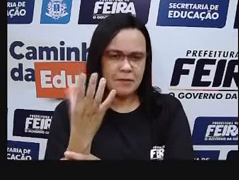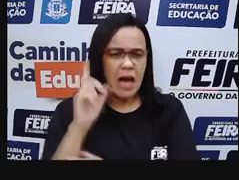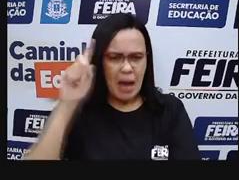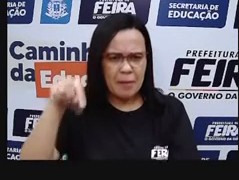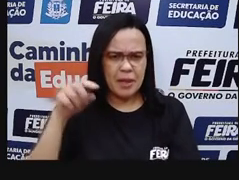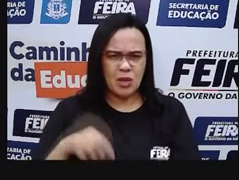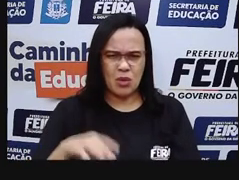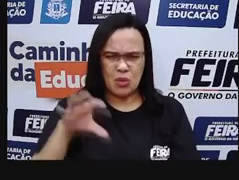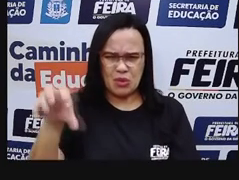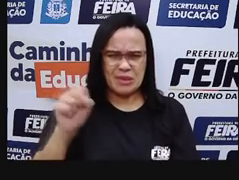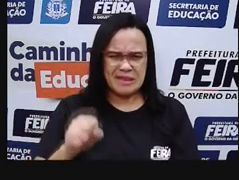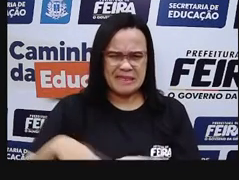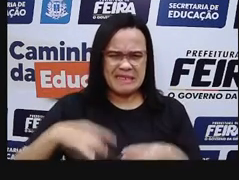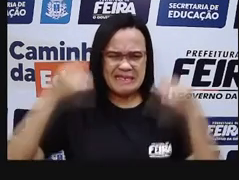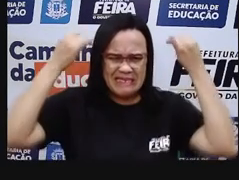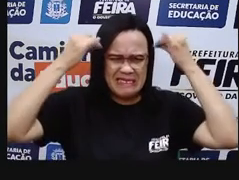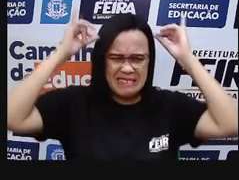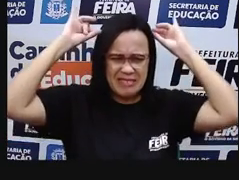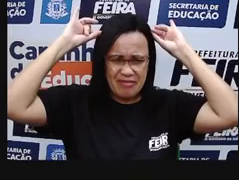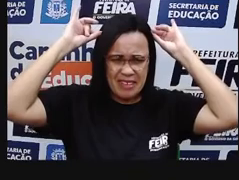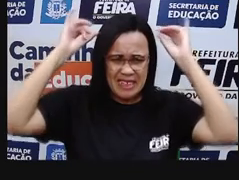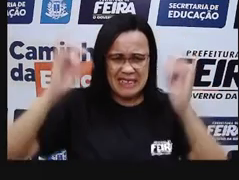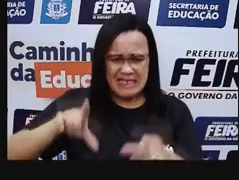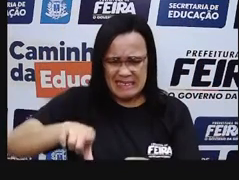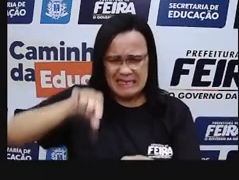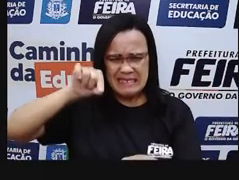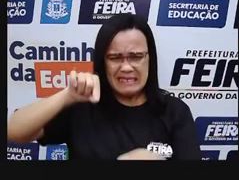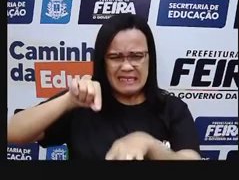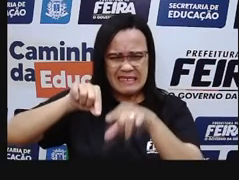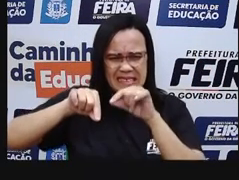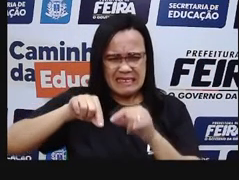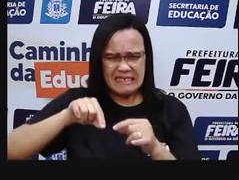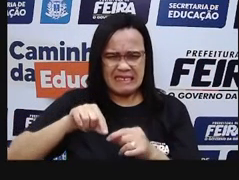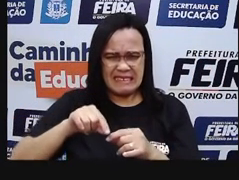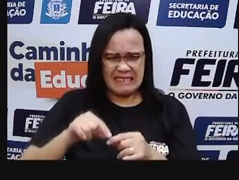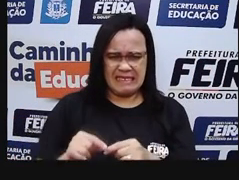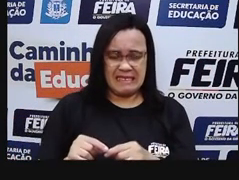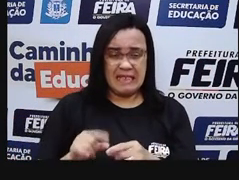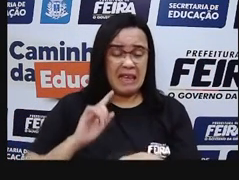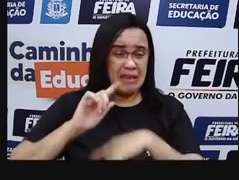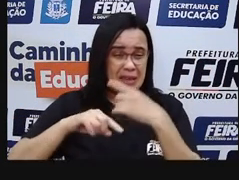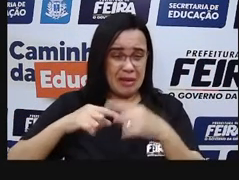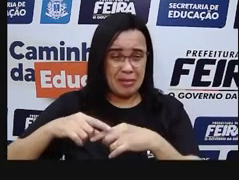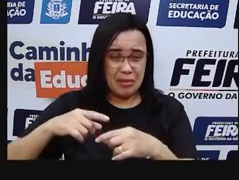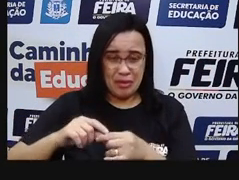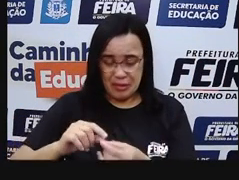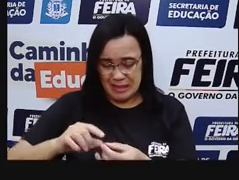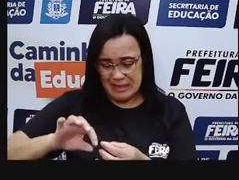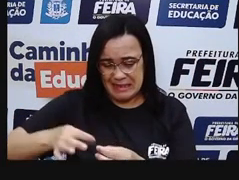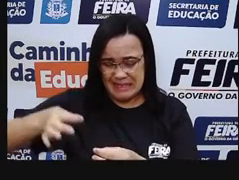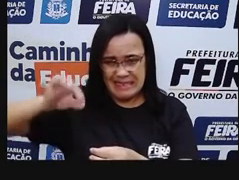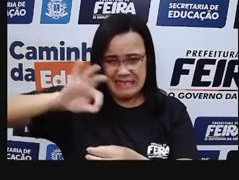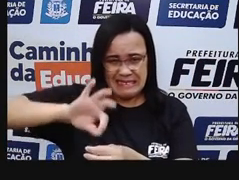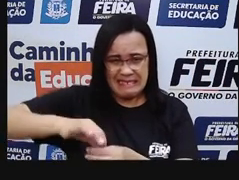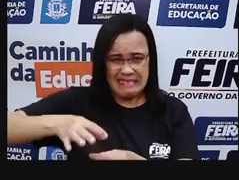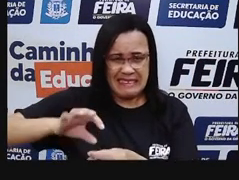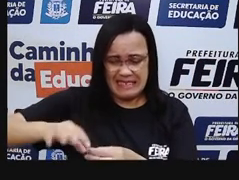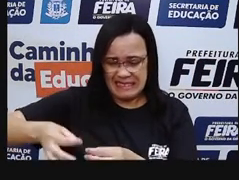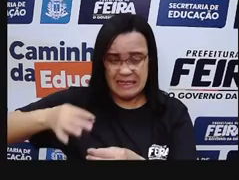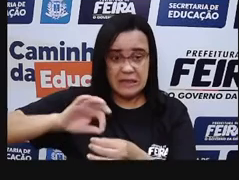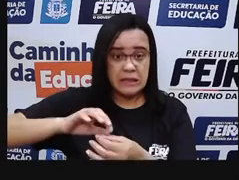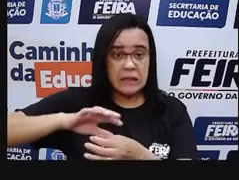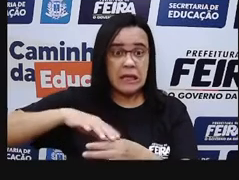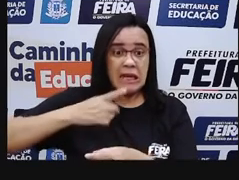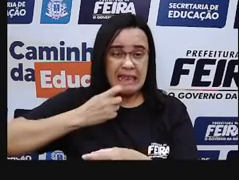né selecionou injetou pedaço dessa ferida da vaca e